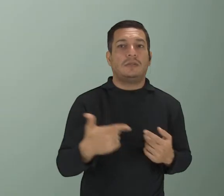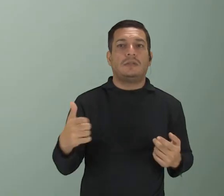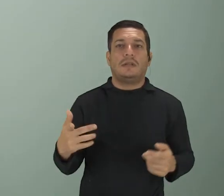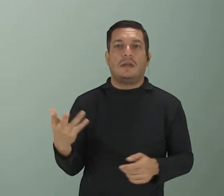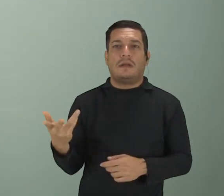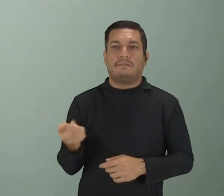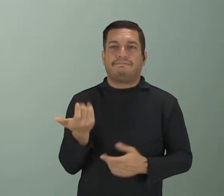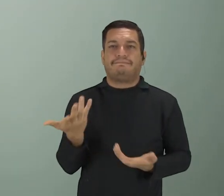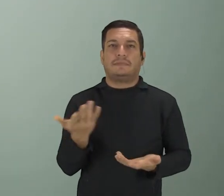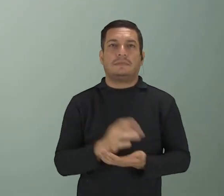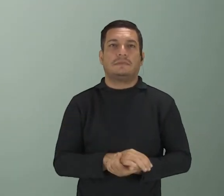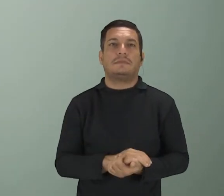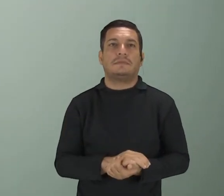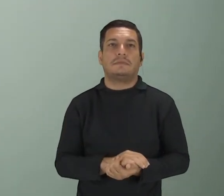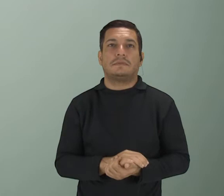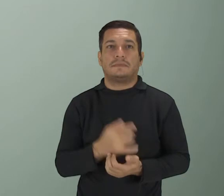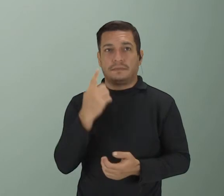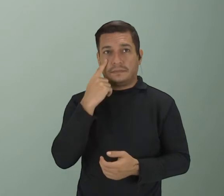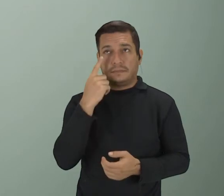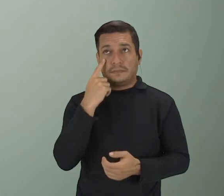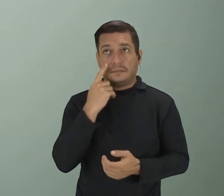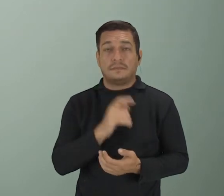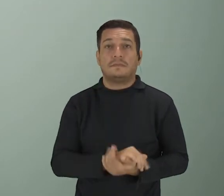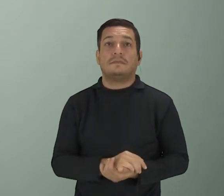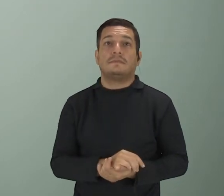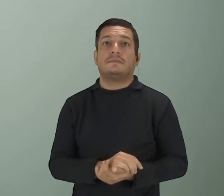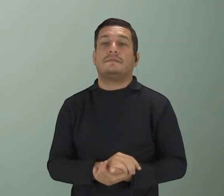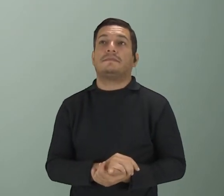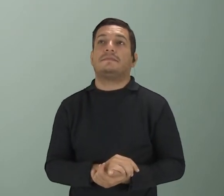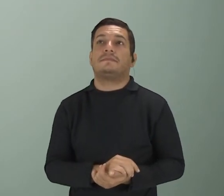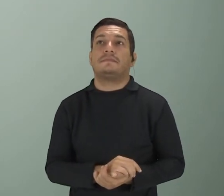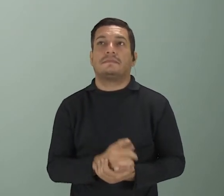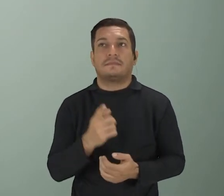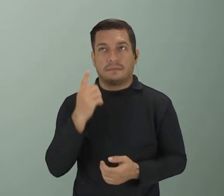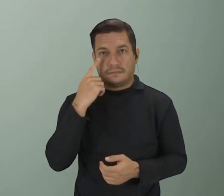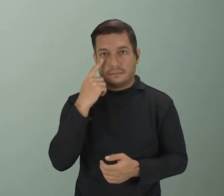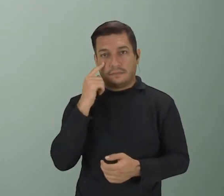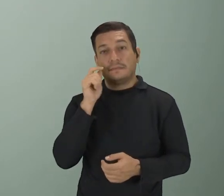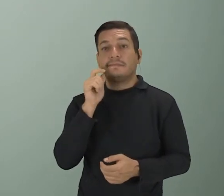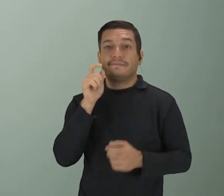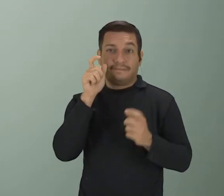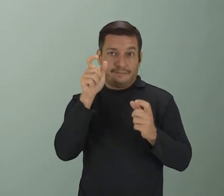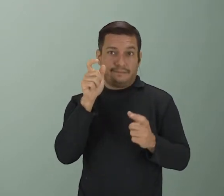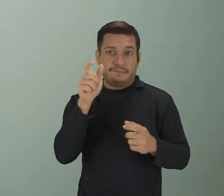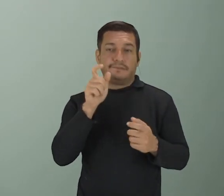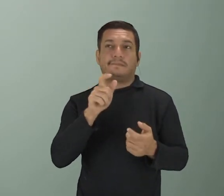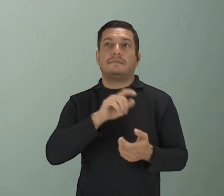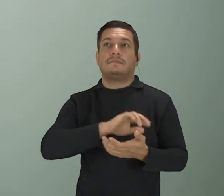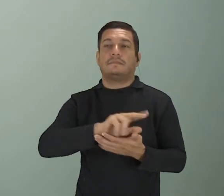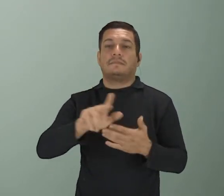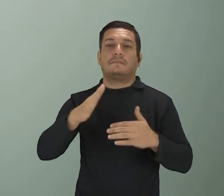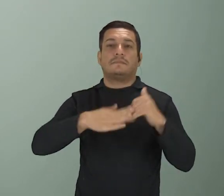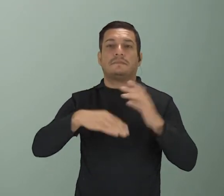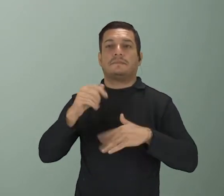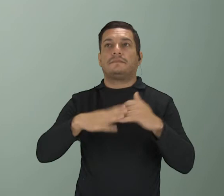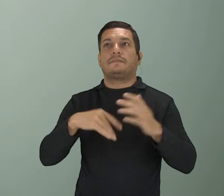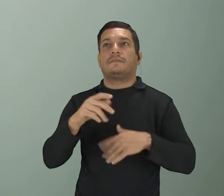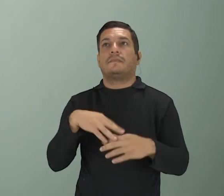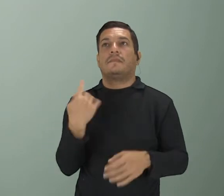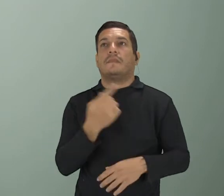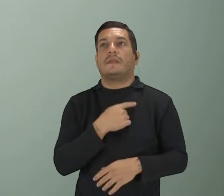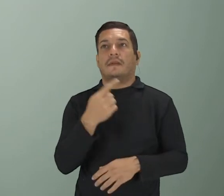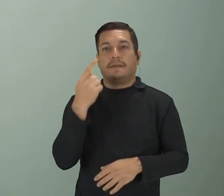harmonia. Volte aqui comigo. Então, olha só que interessante, né? Vários profissionais que